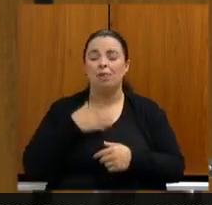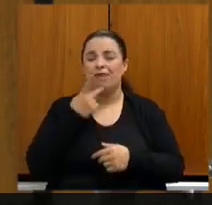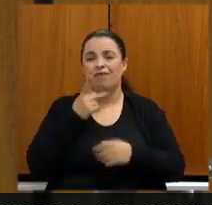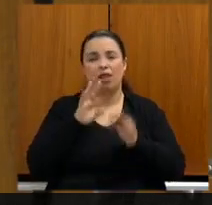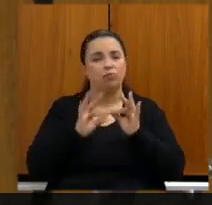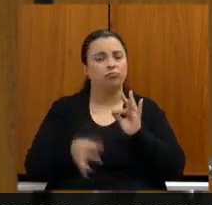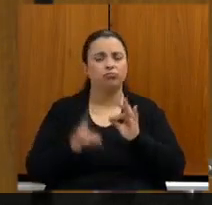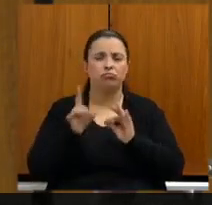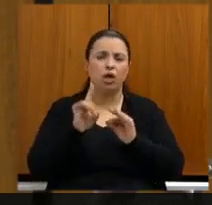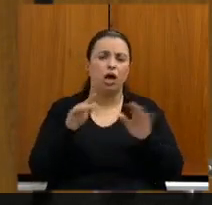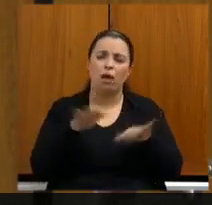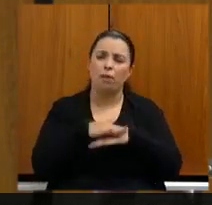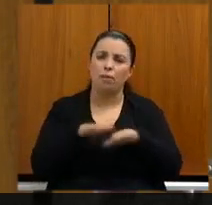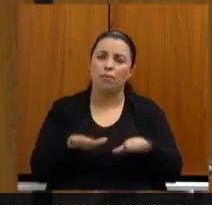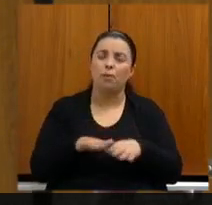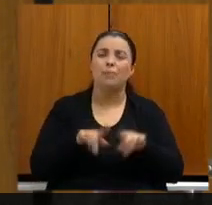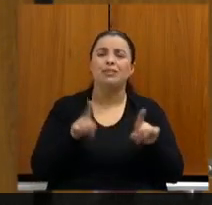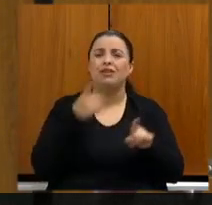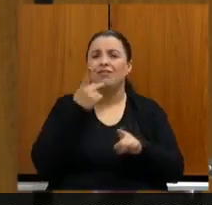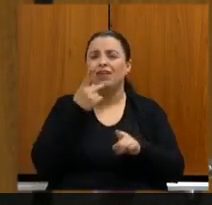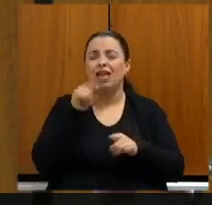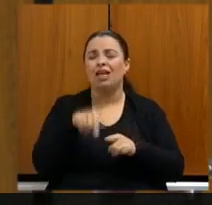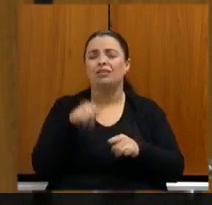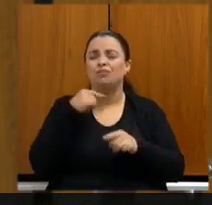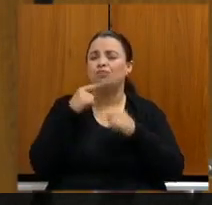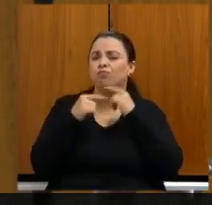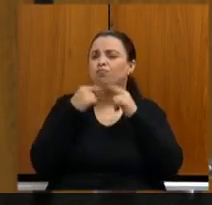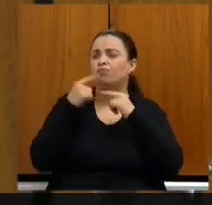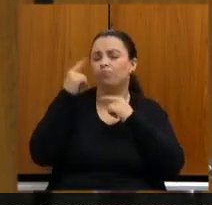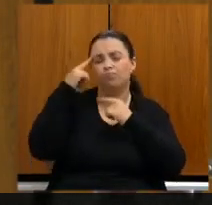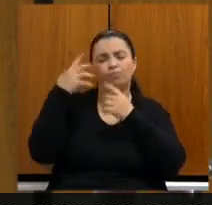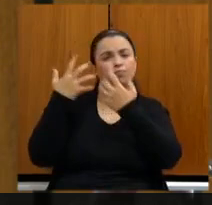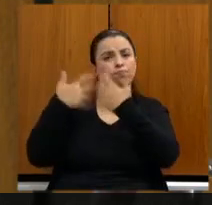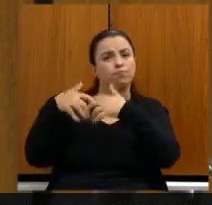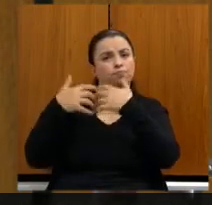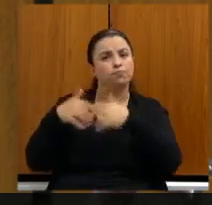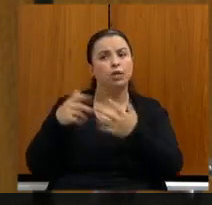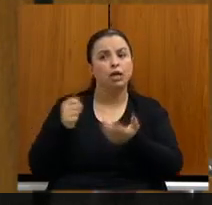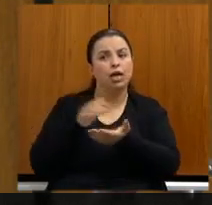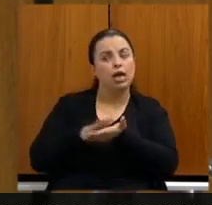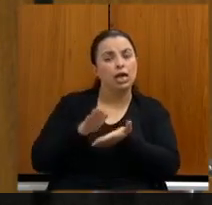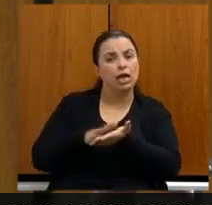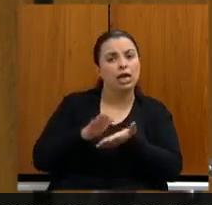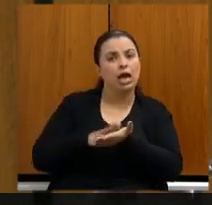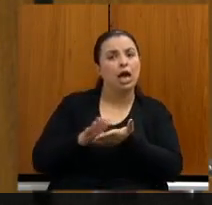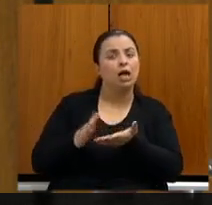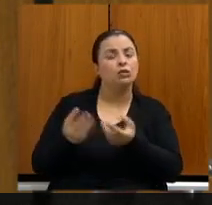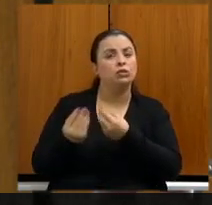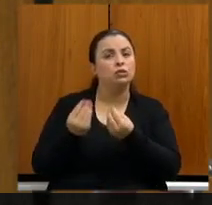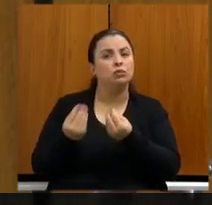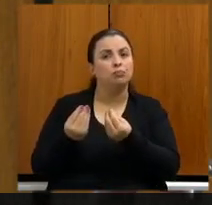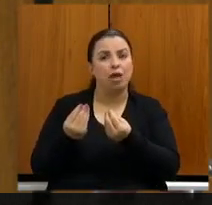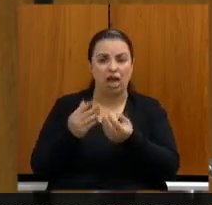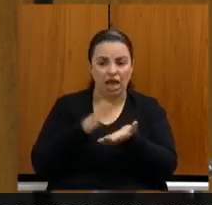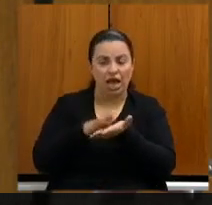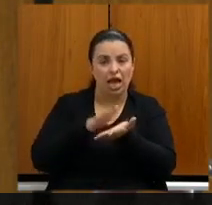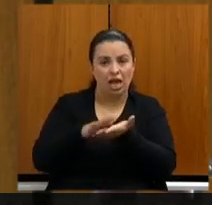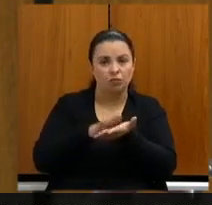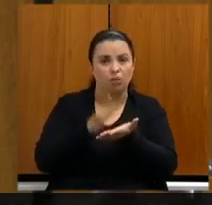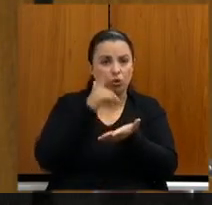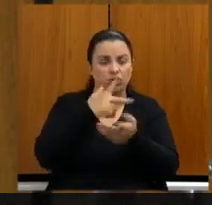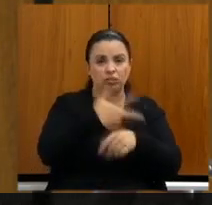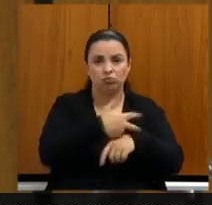vou me estender mais mas é para poder trazer esses questionamentos e principalmente sobre os gastos o despejo Porque a gente já questionou isso em diversas outras